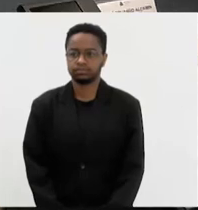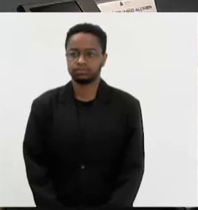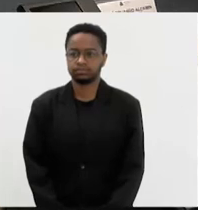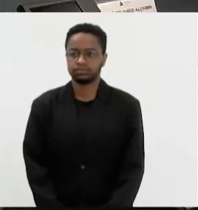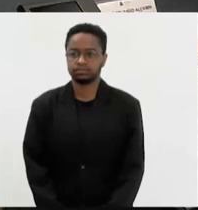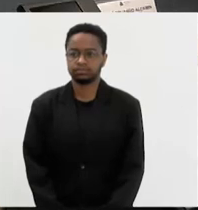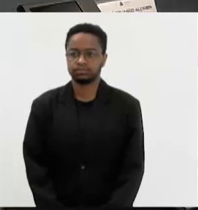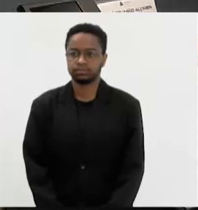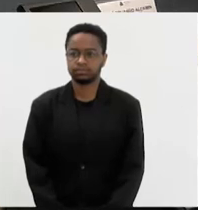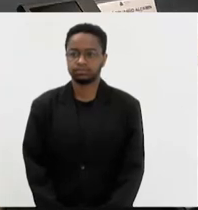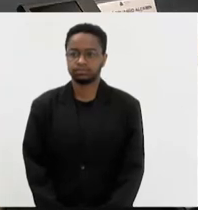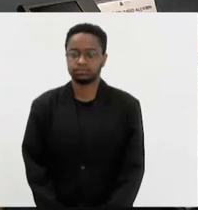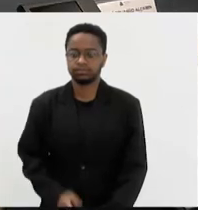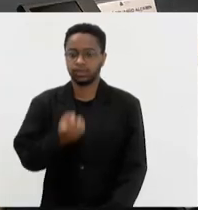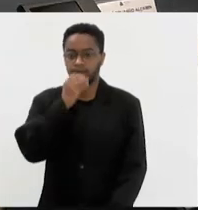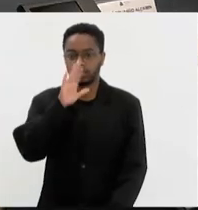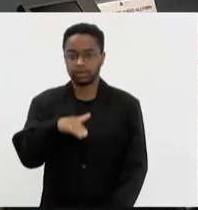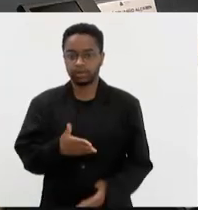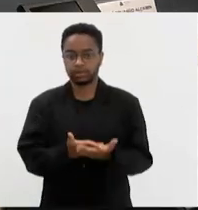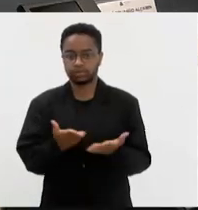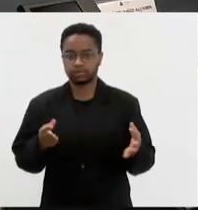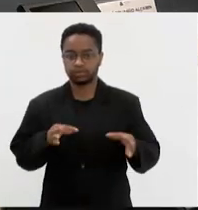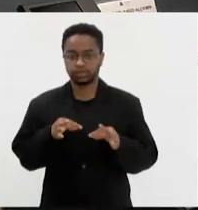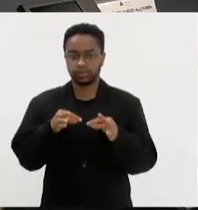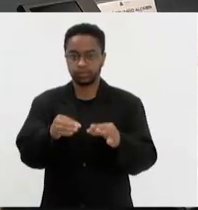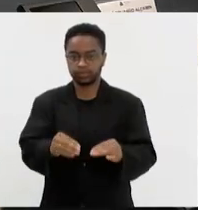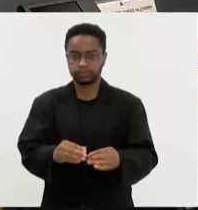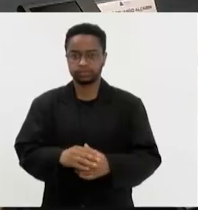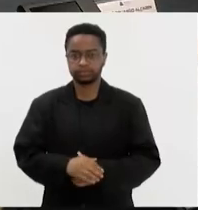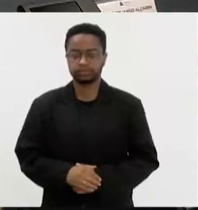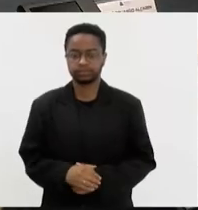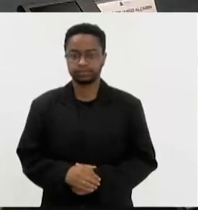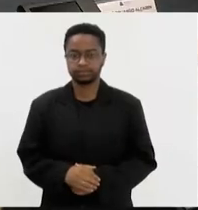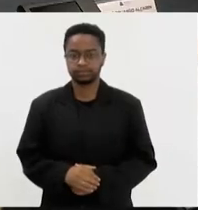tá muito boa tarde a todas e todos